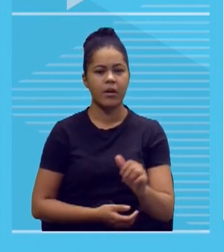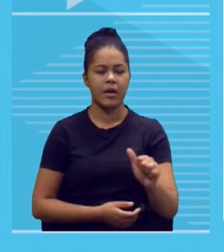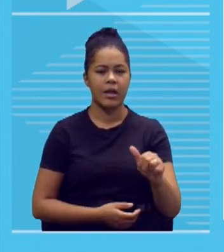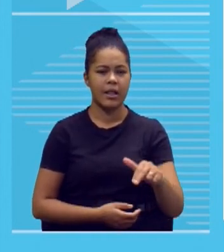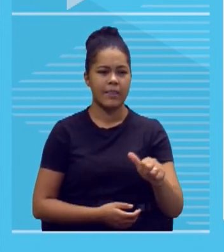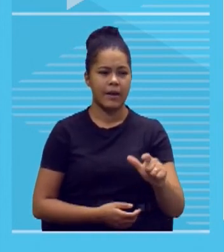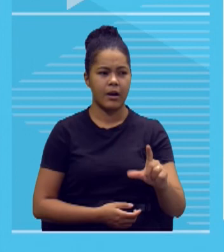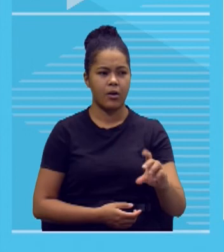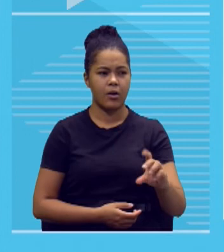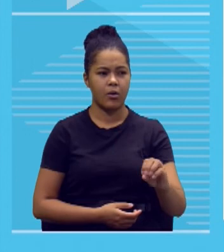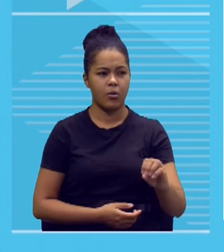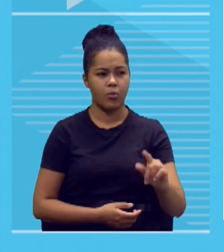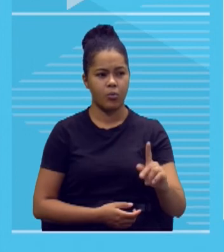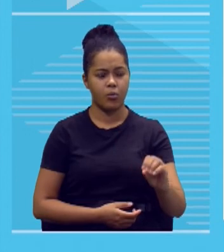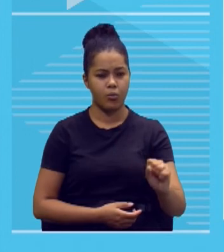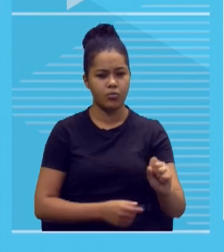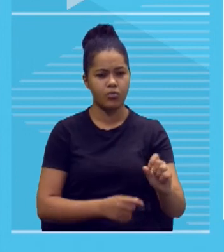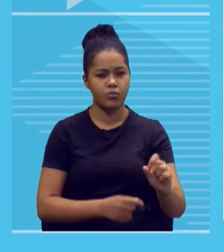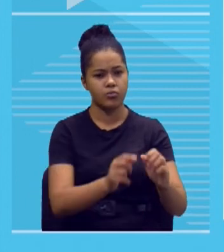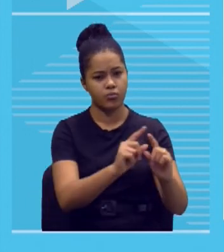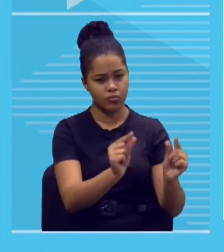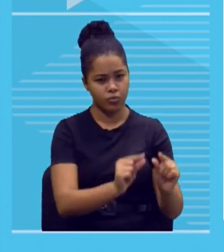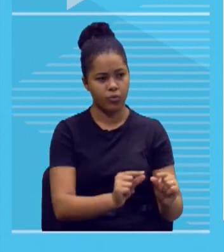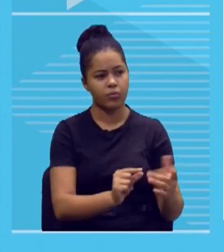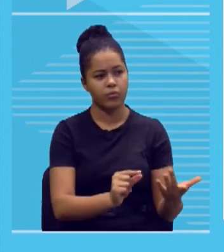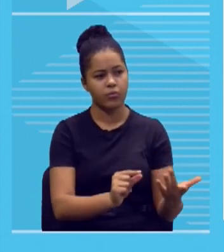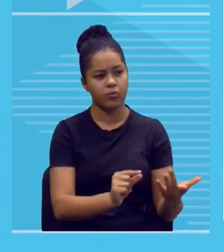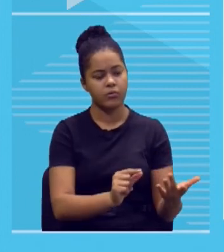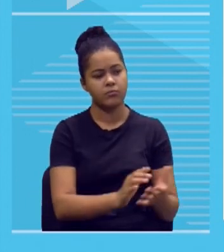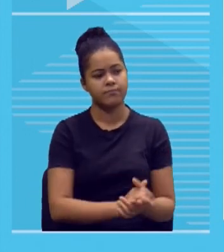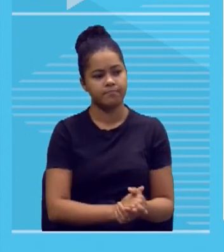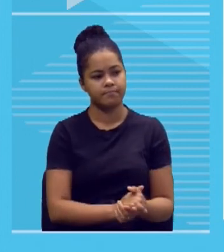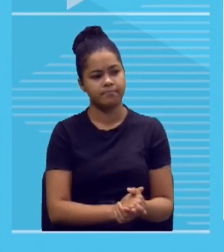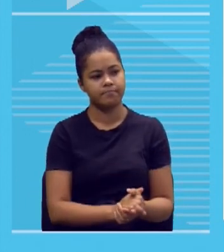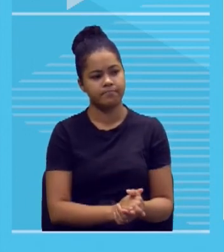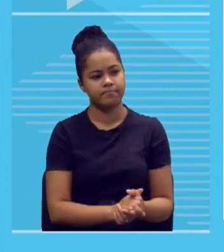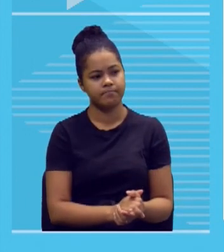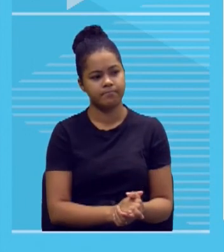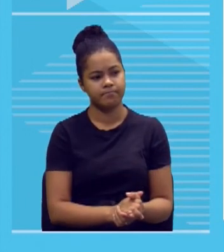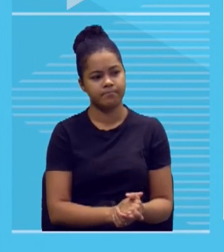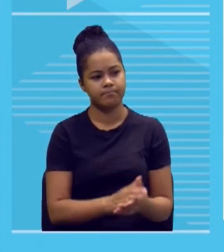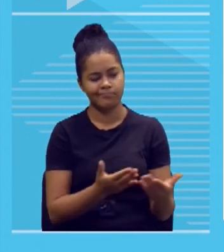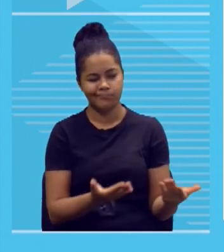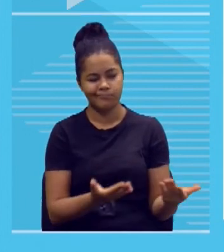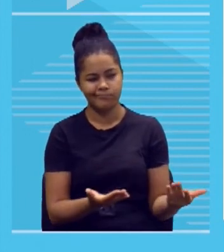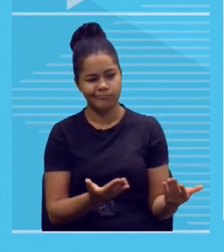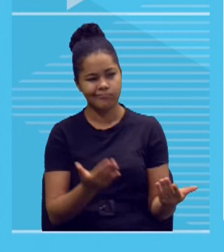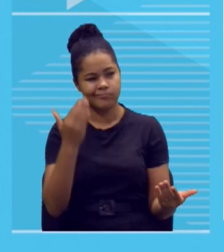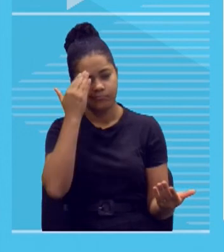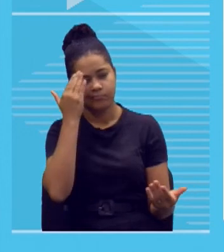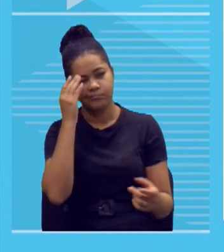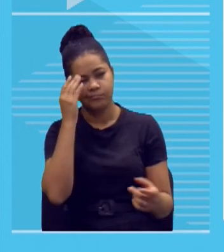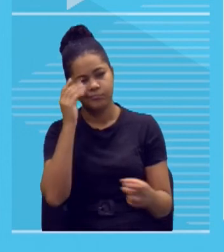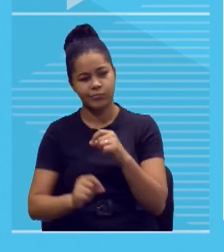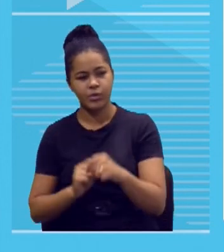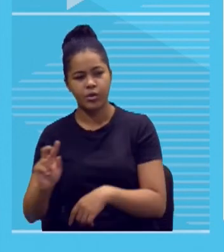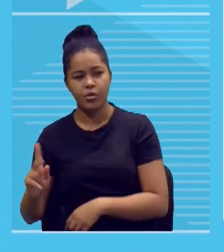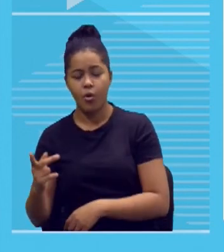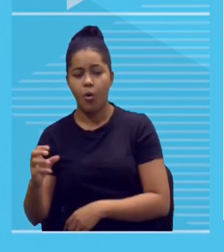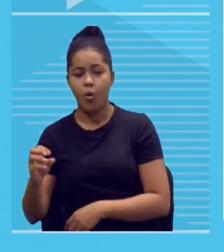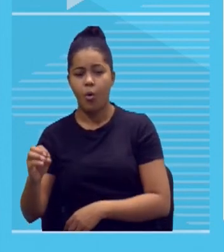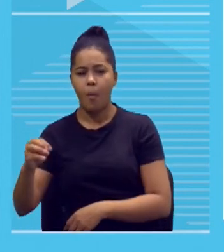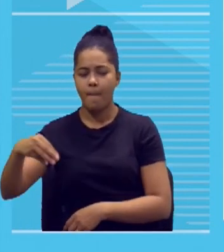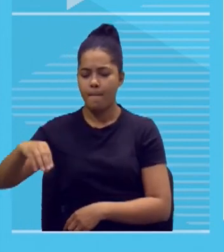aí ó órgãos análogos e passou eu tô querendo acreditar que órgãos